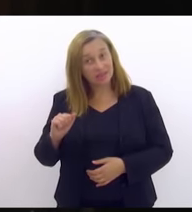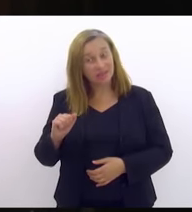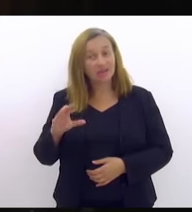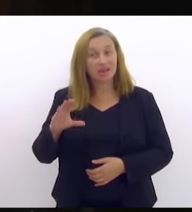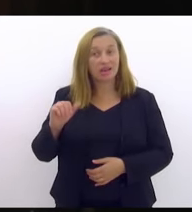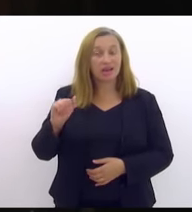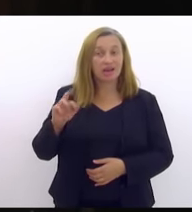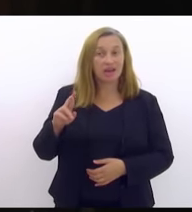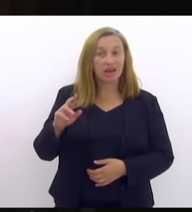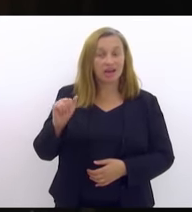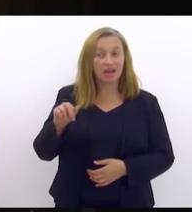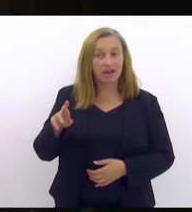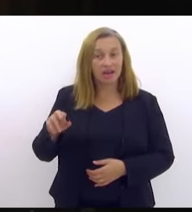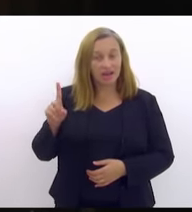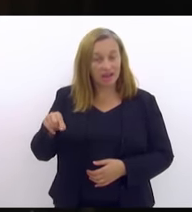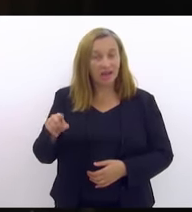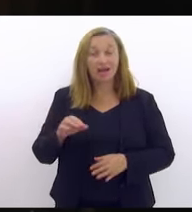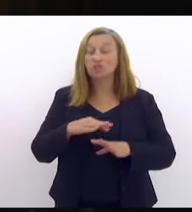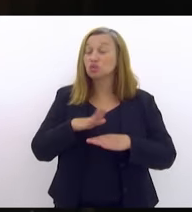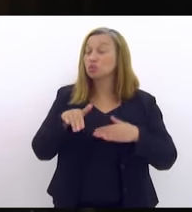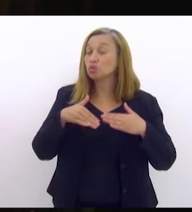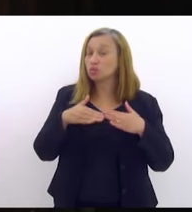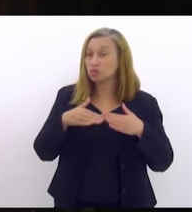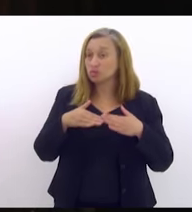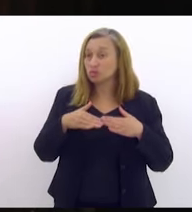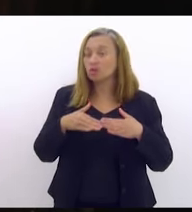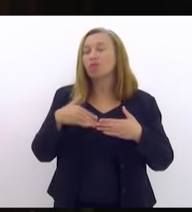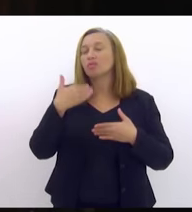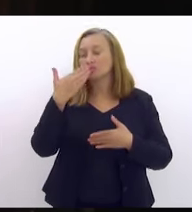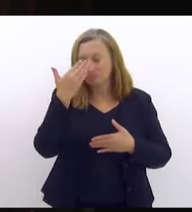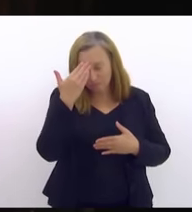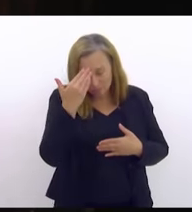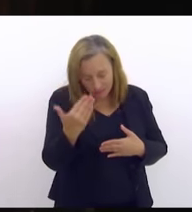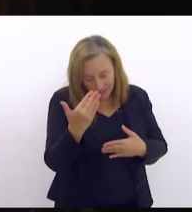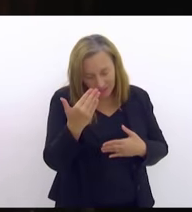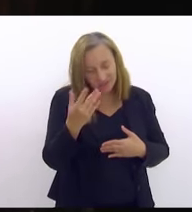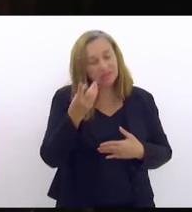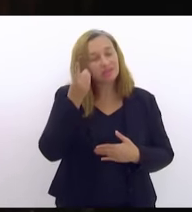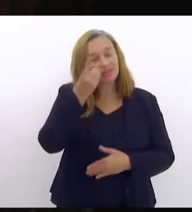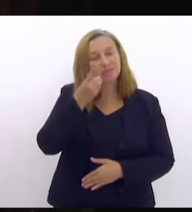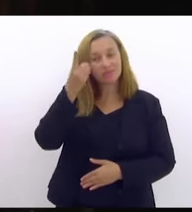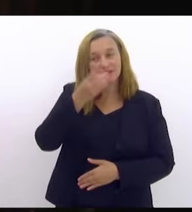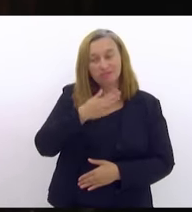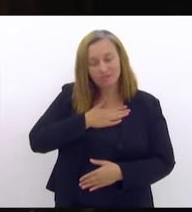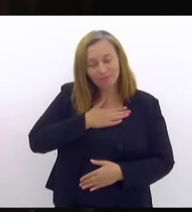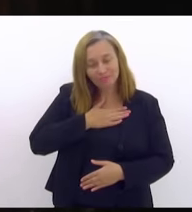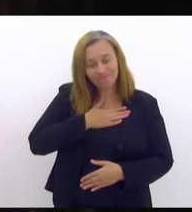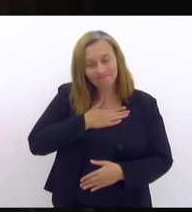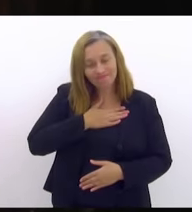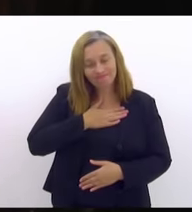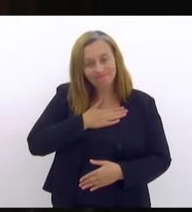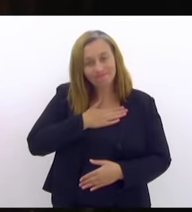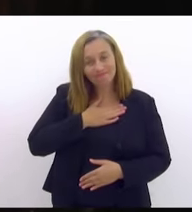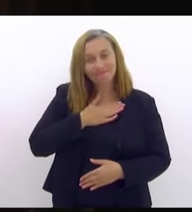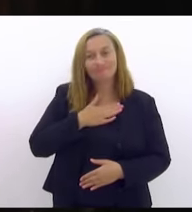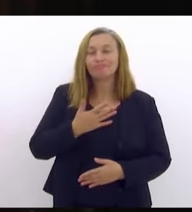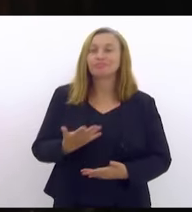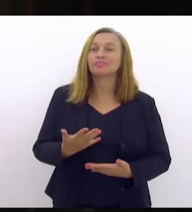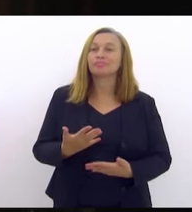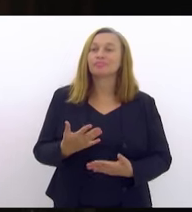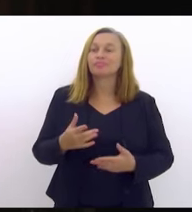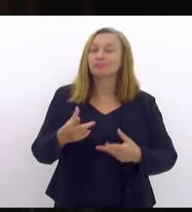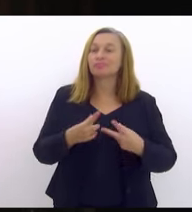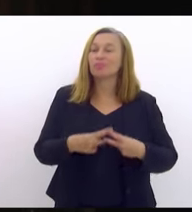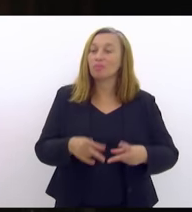Carcará, a todos. Muito obrigado, meu deputado. Para mim, aqui é um presente